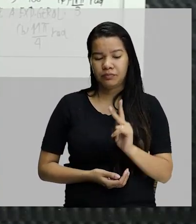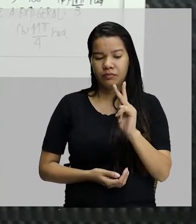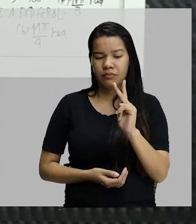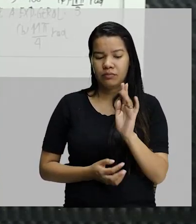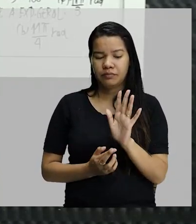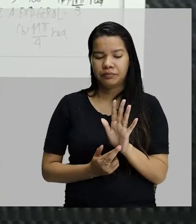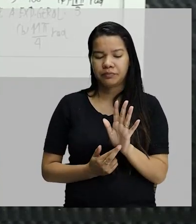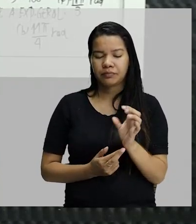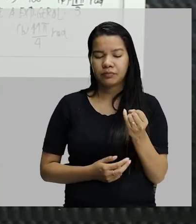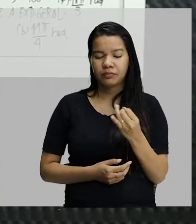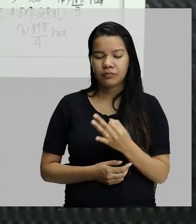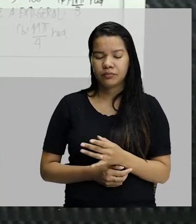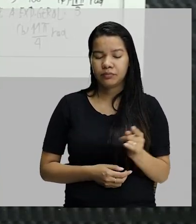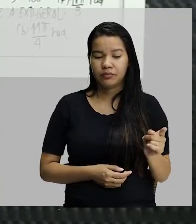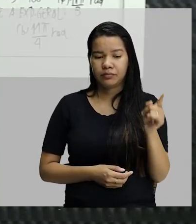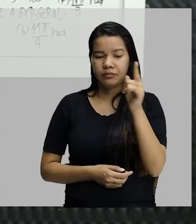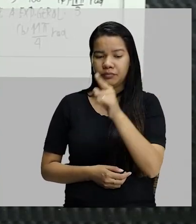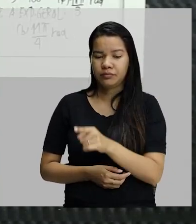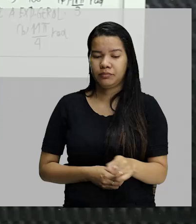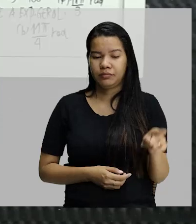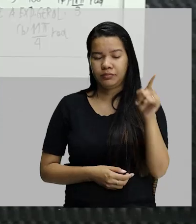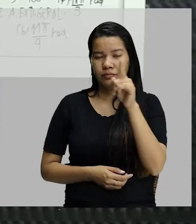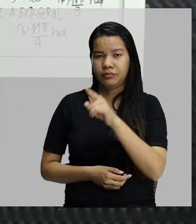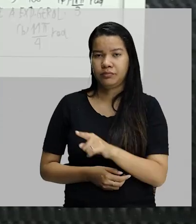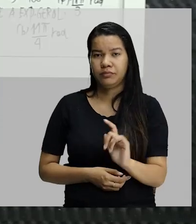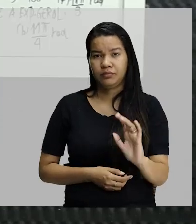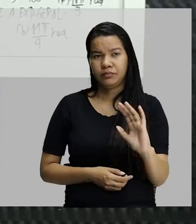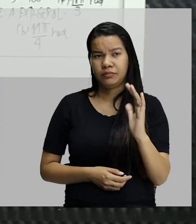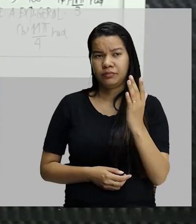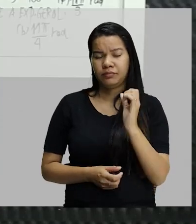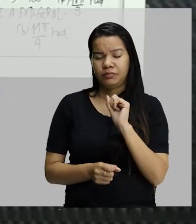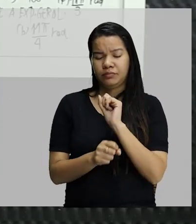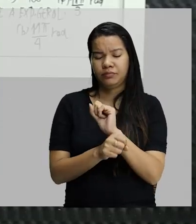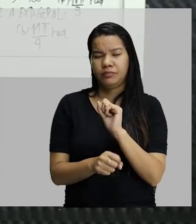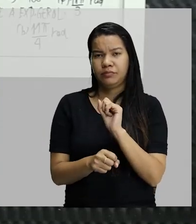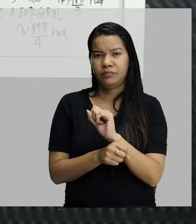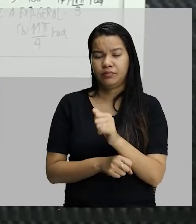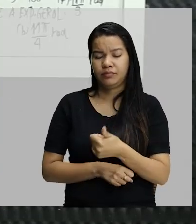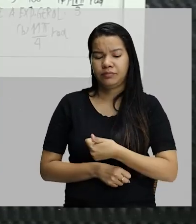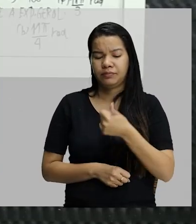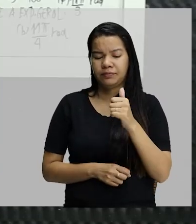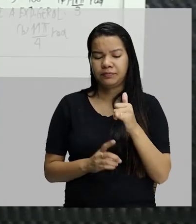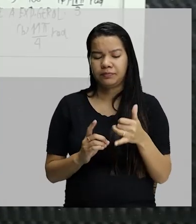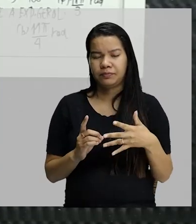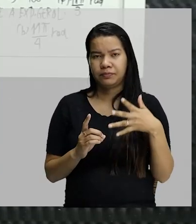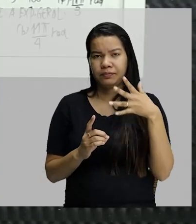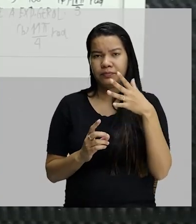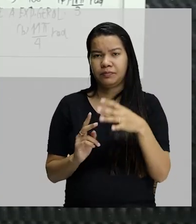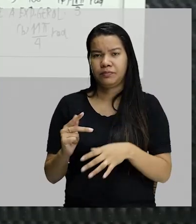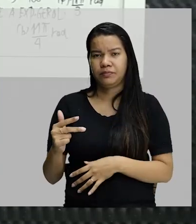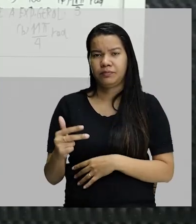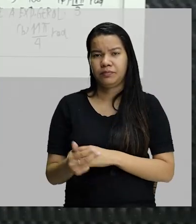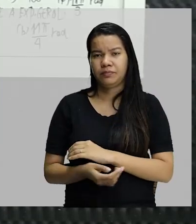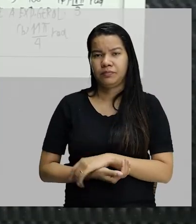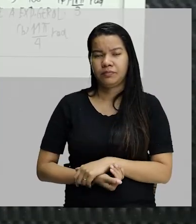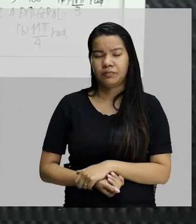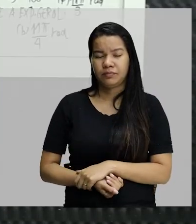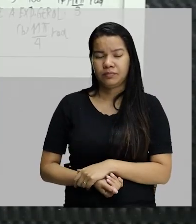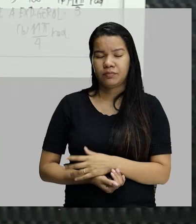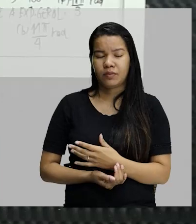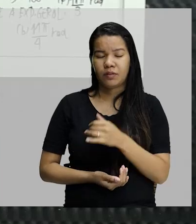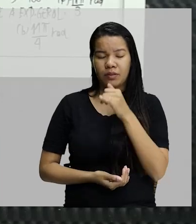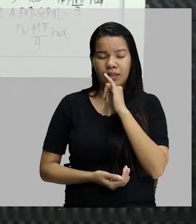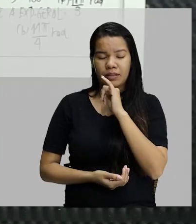representa quantas voltas aquele arco deu e parou aqui na primeira determinação positiva. Certo? Então,